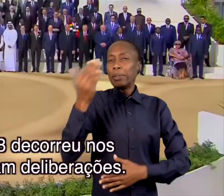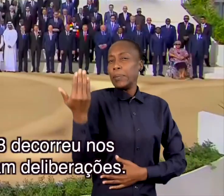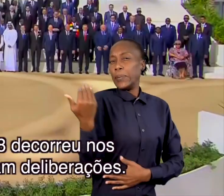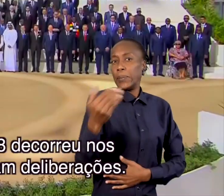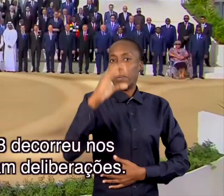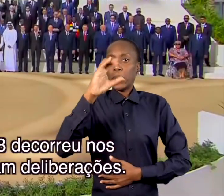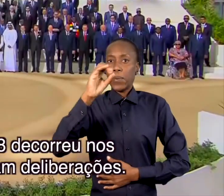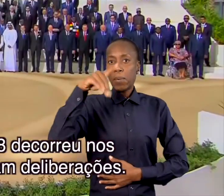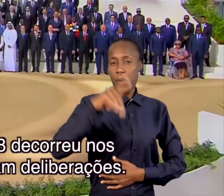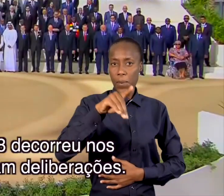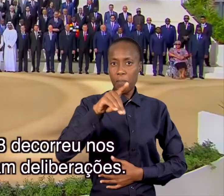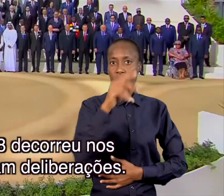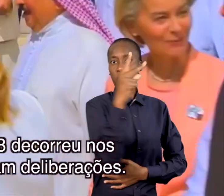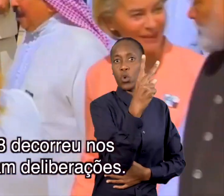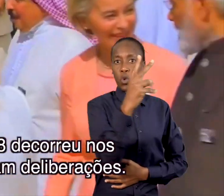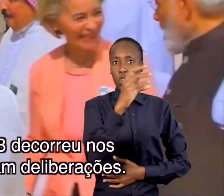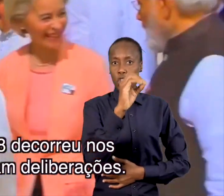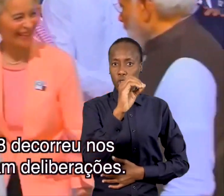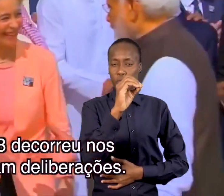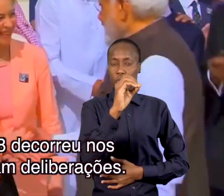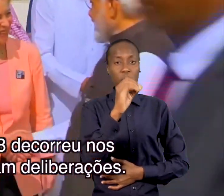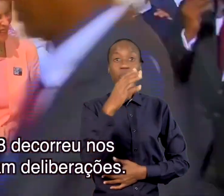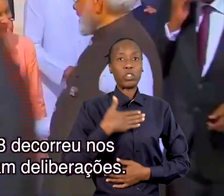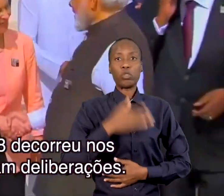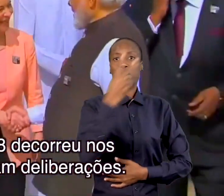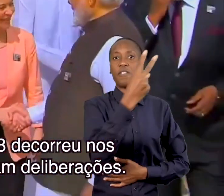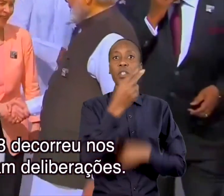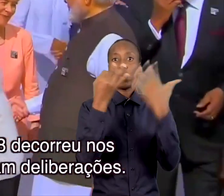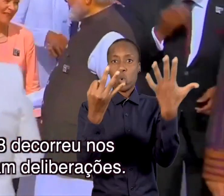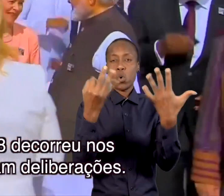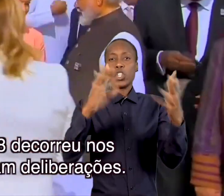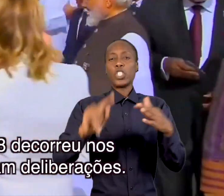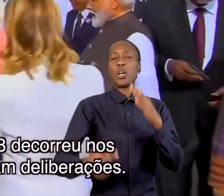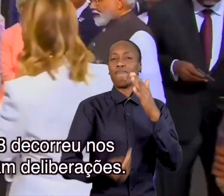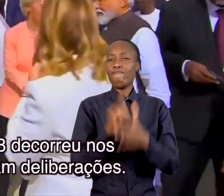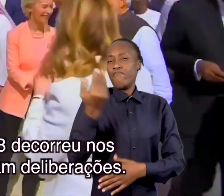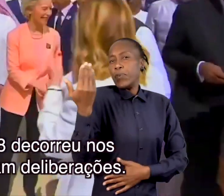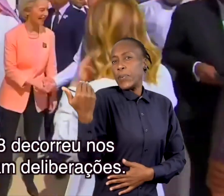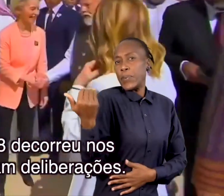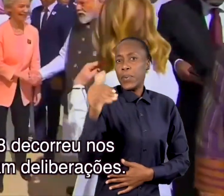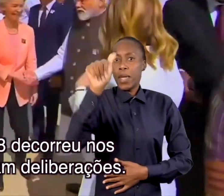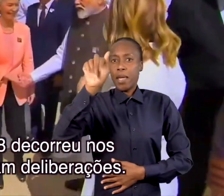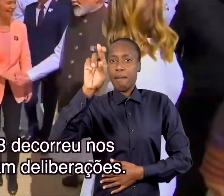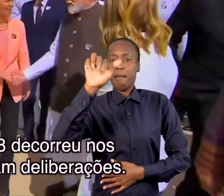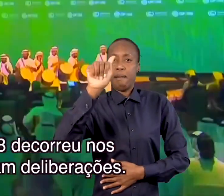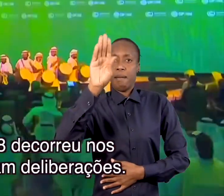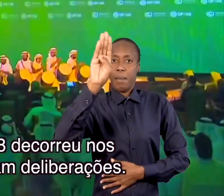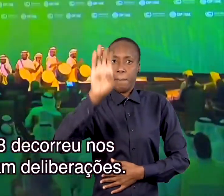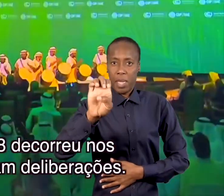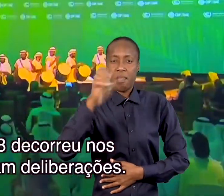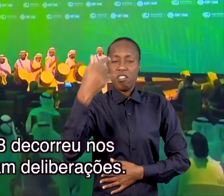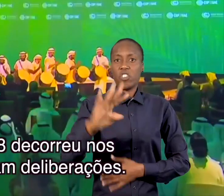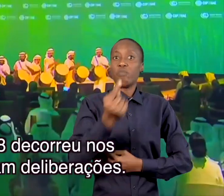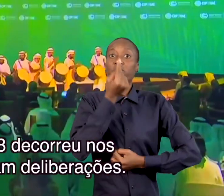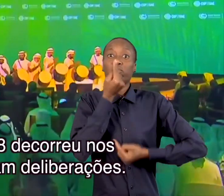A mais recente COP, denominada COP28, decorreu em Emirados Árabes Unidos e de